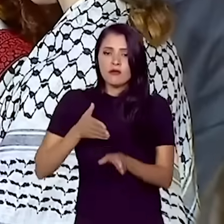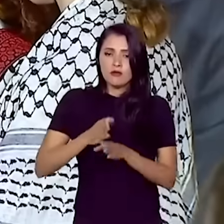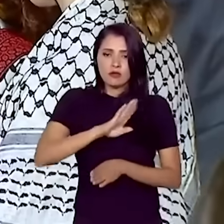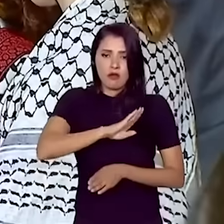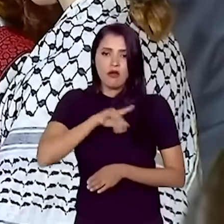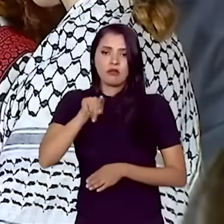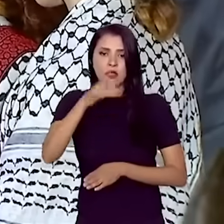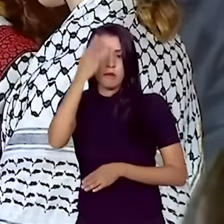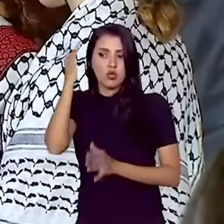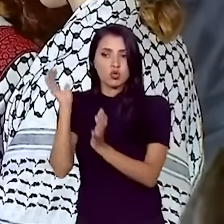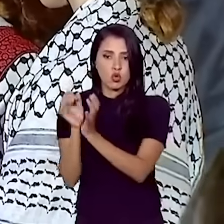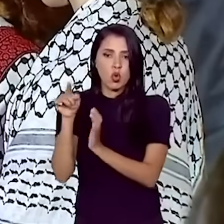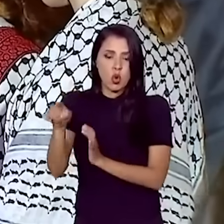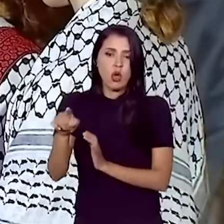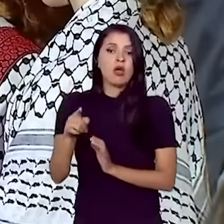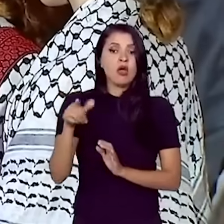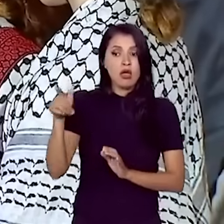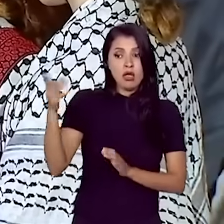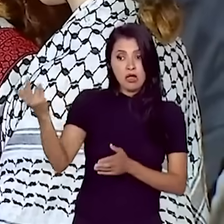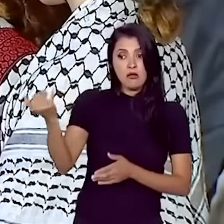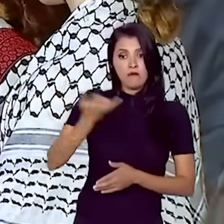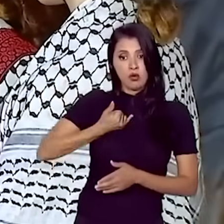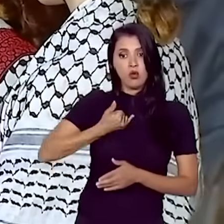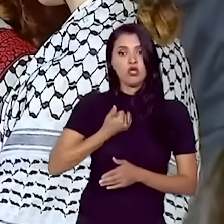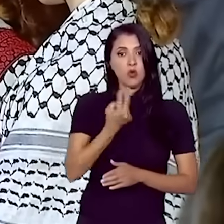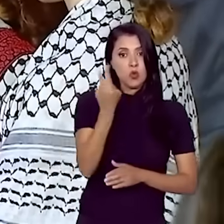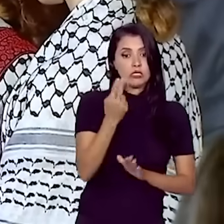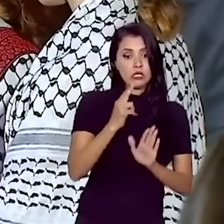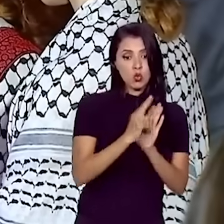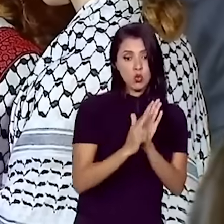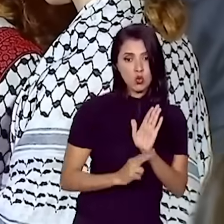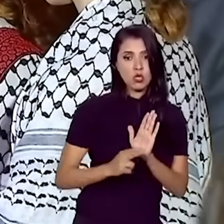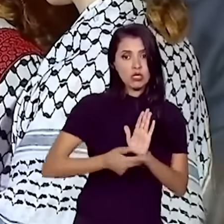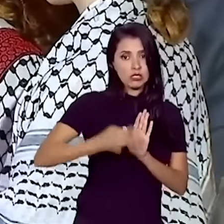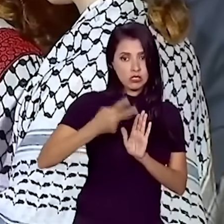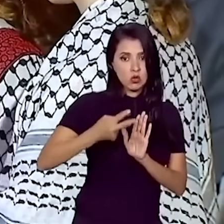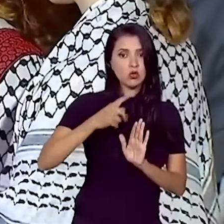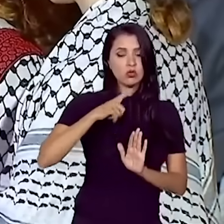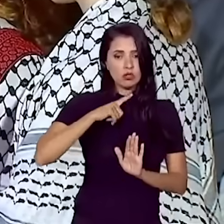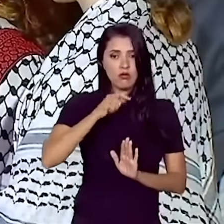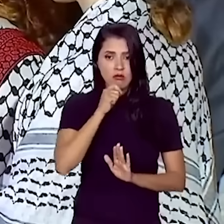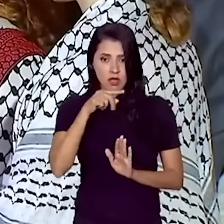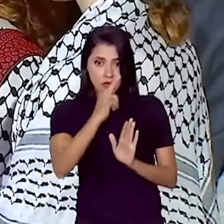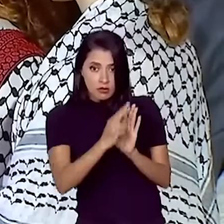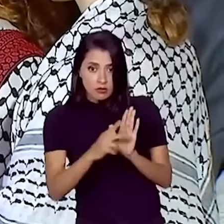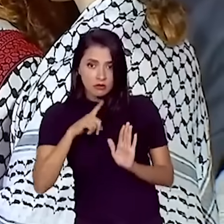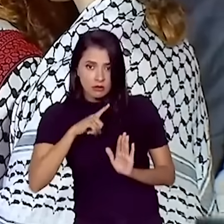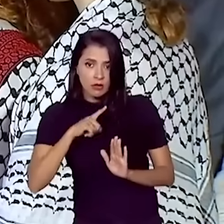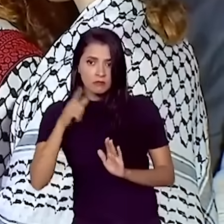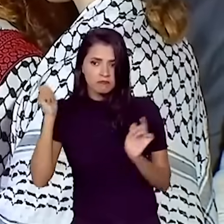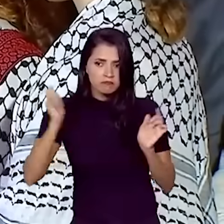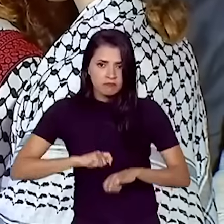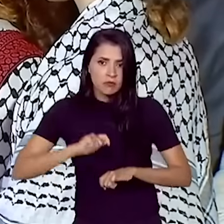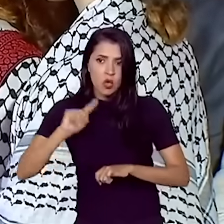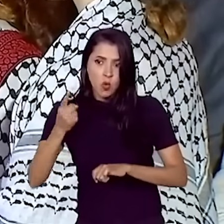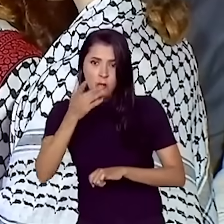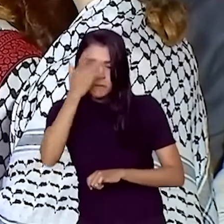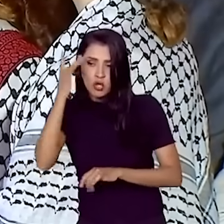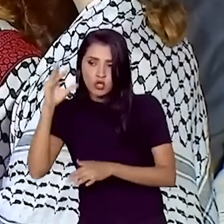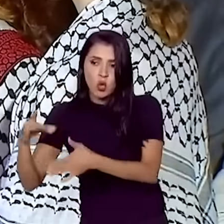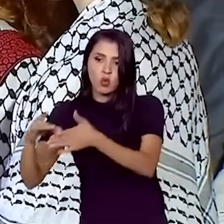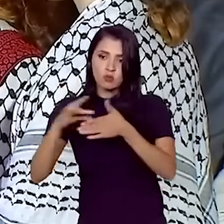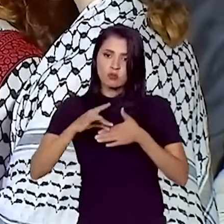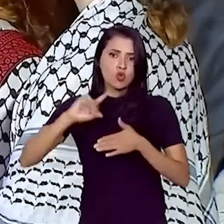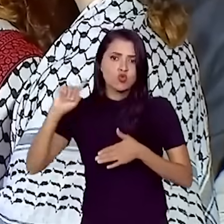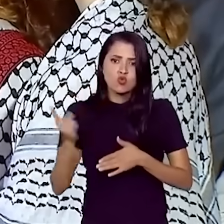Hassan disse que tem uma segunda lista. Enquanto tiver lista e possibilidade da gente tirar uma pessoa, mesmo